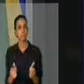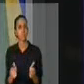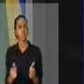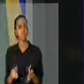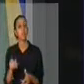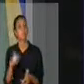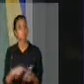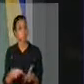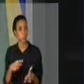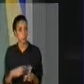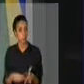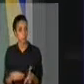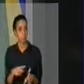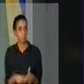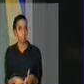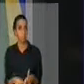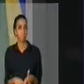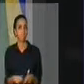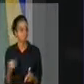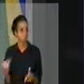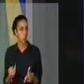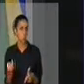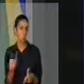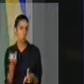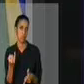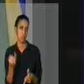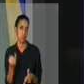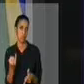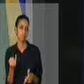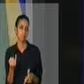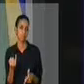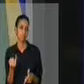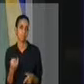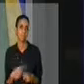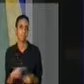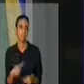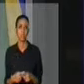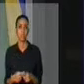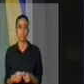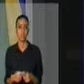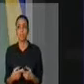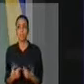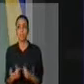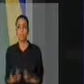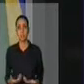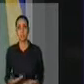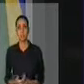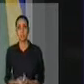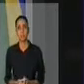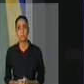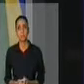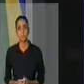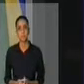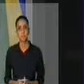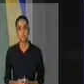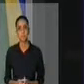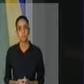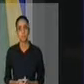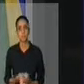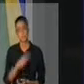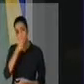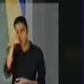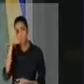esse problema importante para nós brasileiros, infortúnio para aqueles que realmente têm